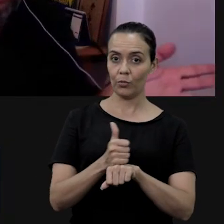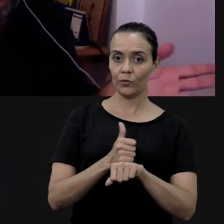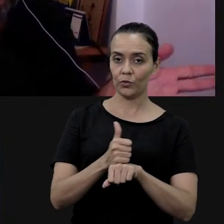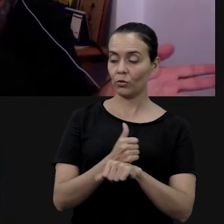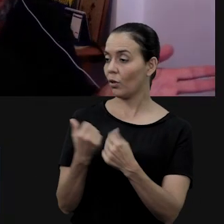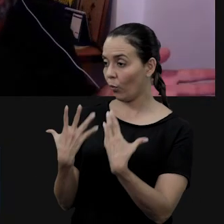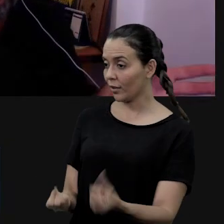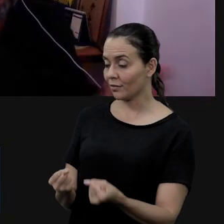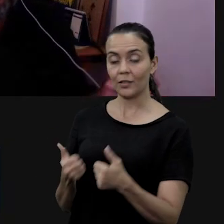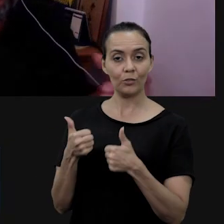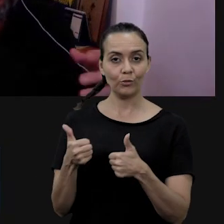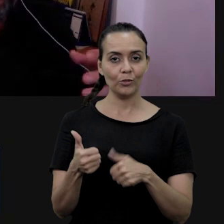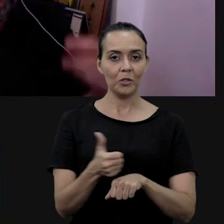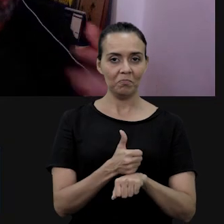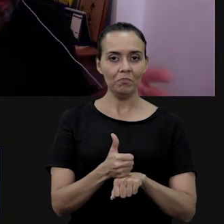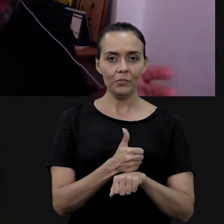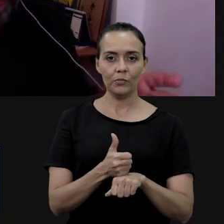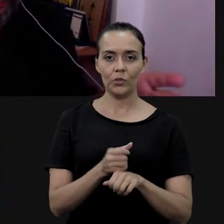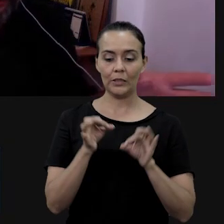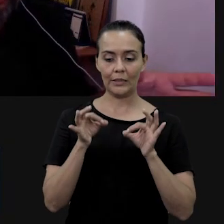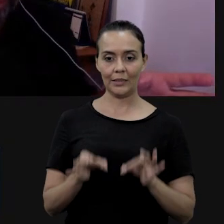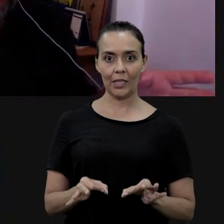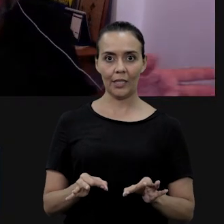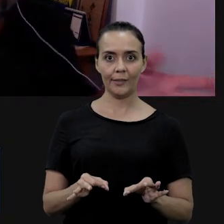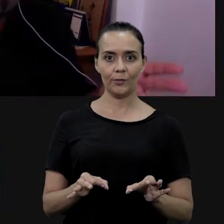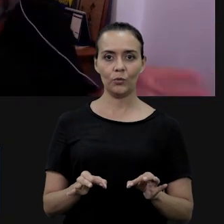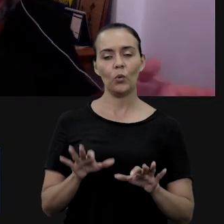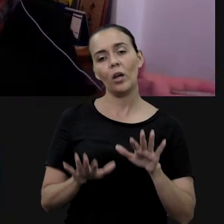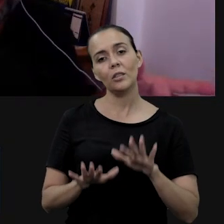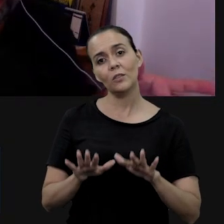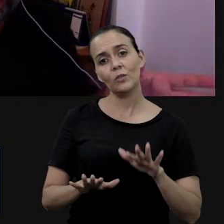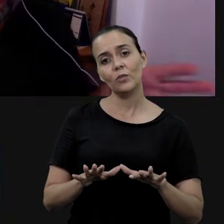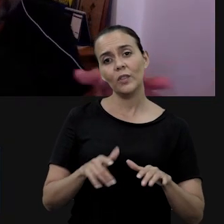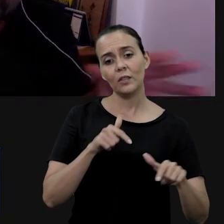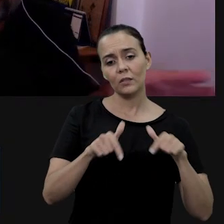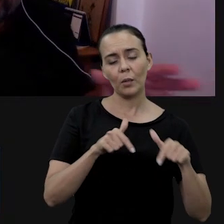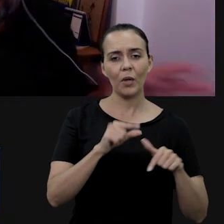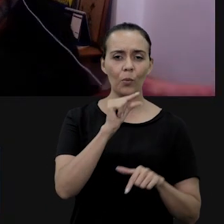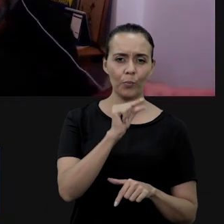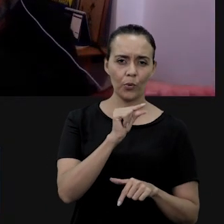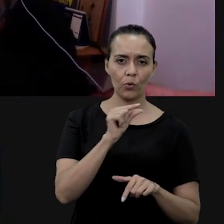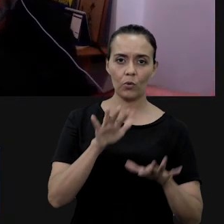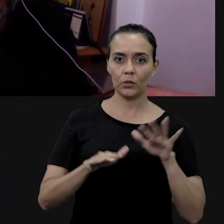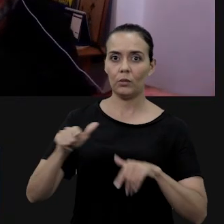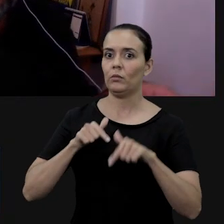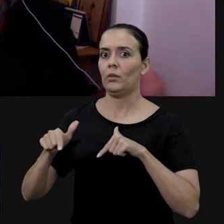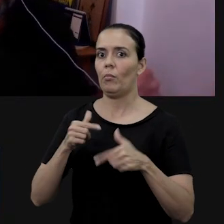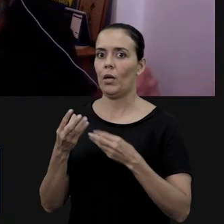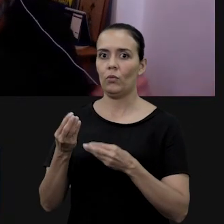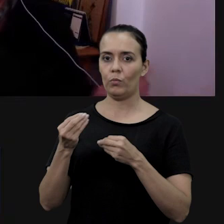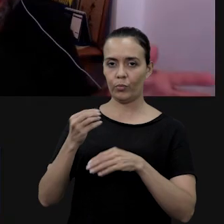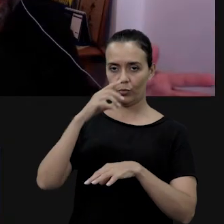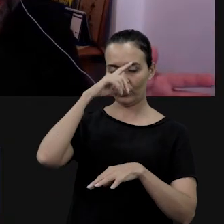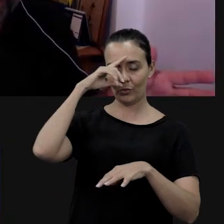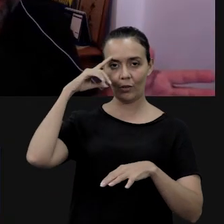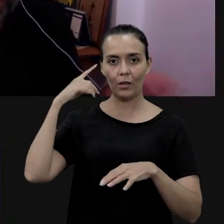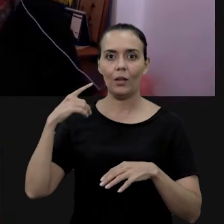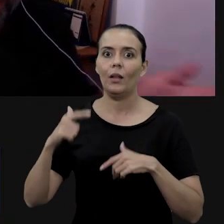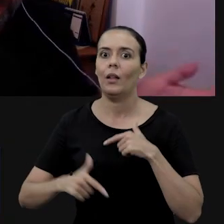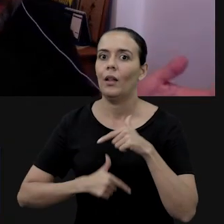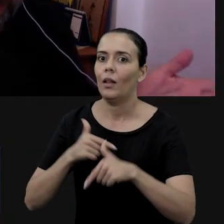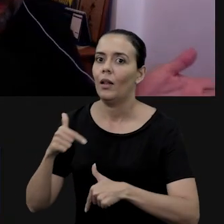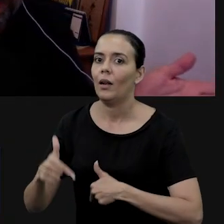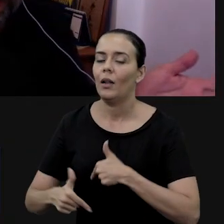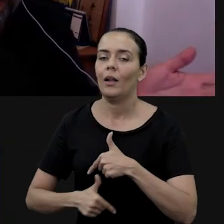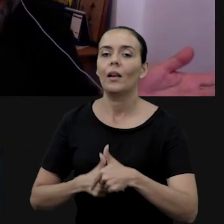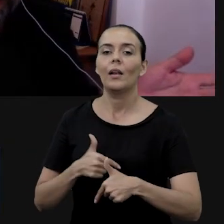imprevisto, né, do dia do lado profissional. Vai ter momentos que as coisas não estão acontecendo tanto, vai ter momentos que você não vai